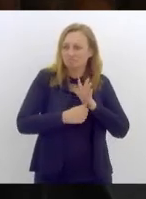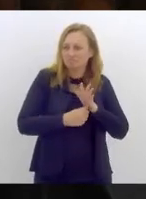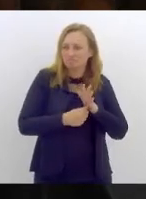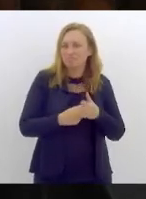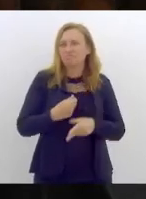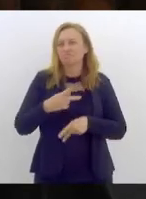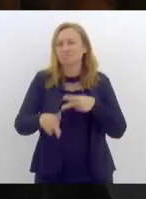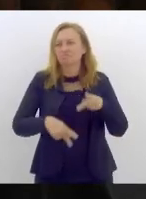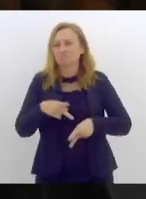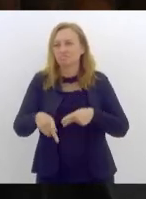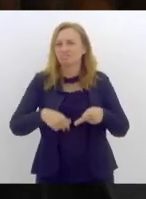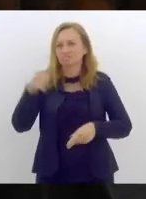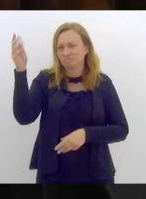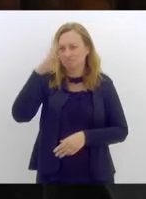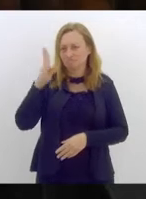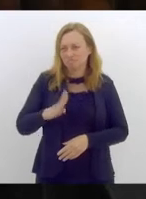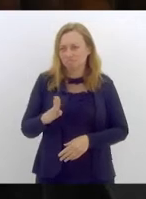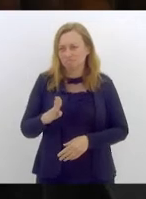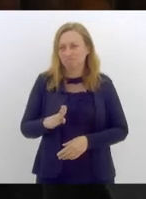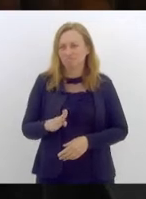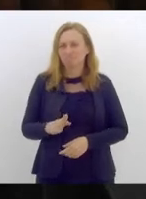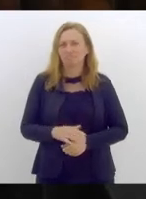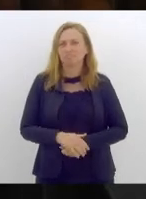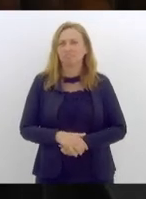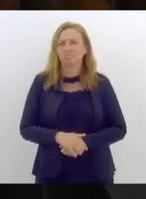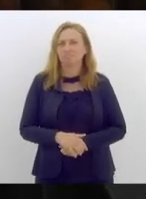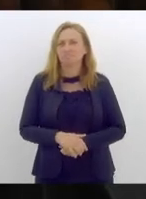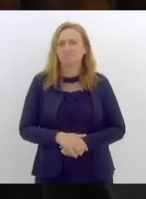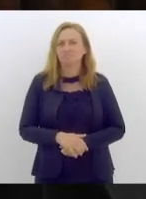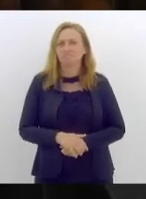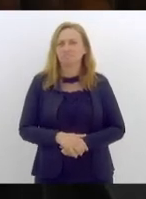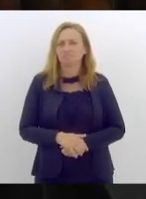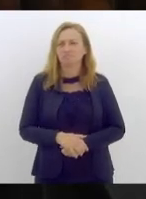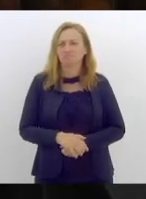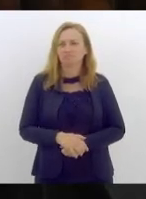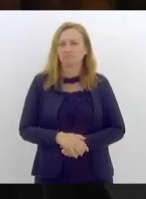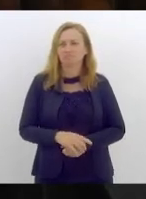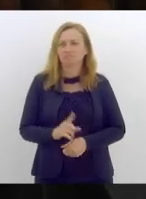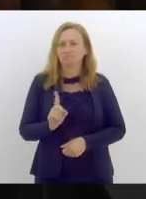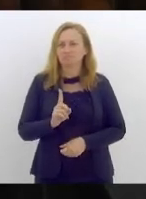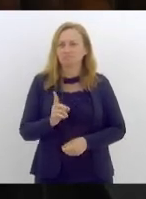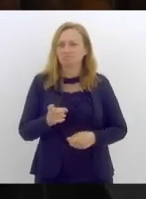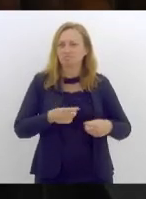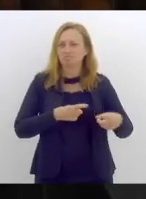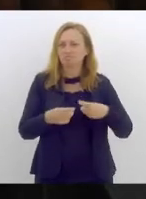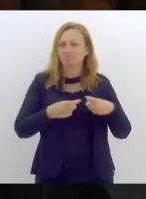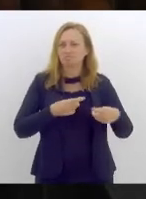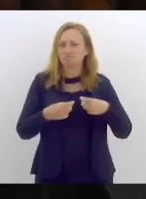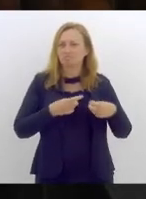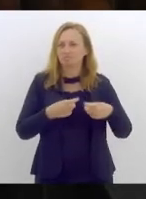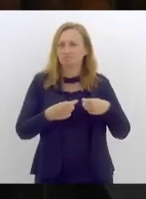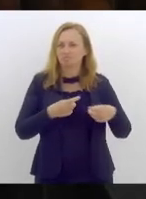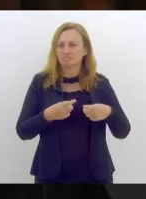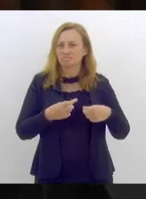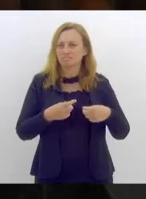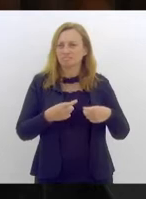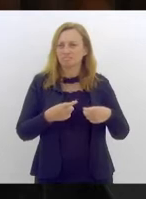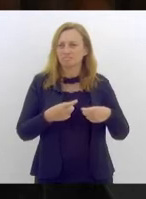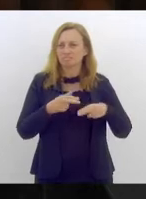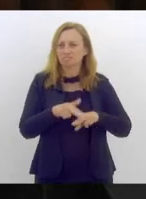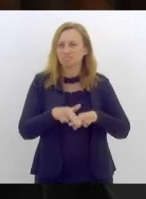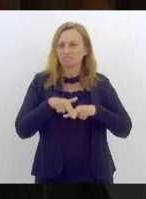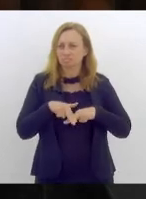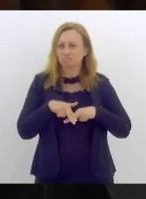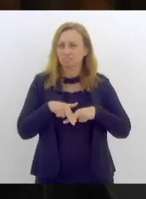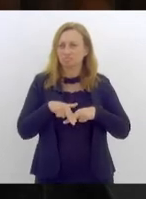povo brasileiro não irá entrar em guerra civil por causa de